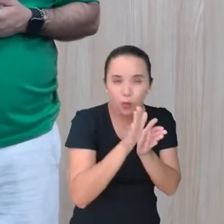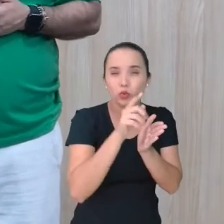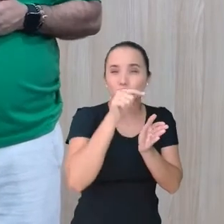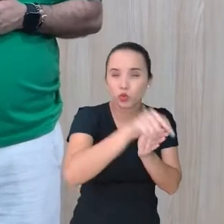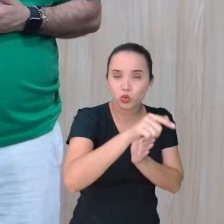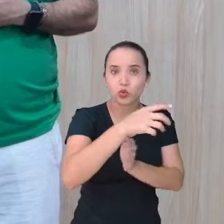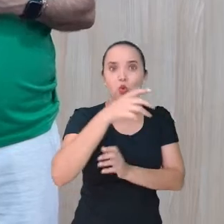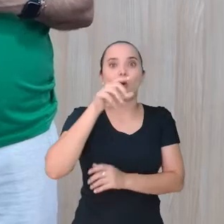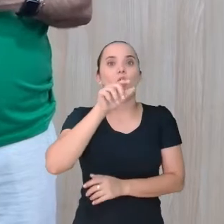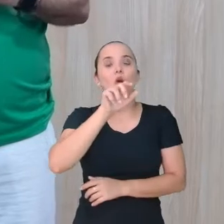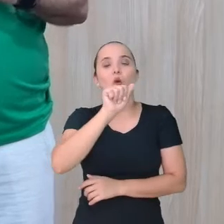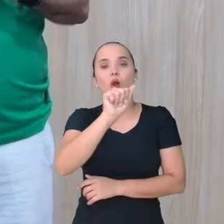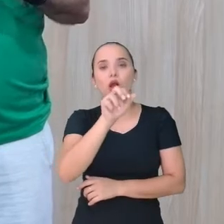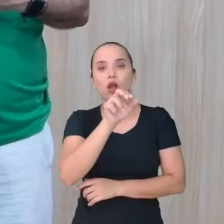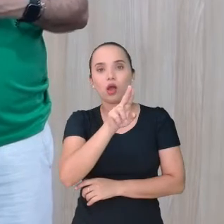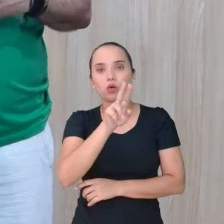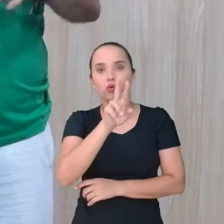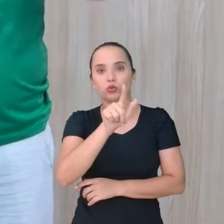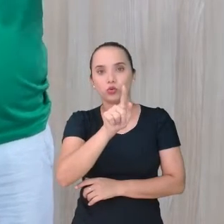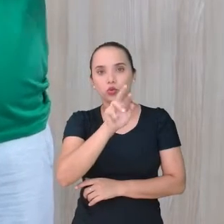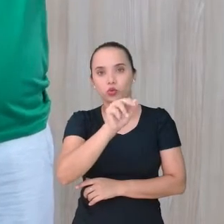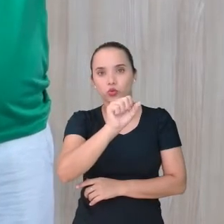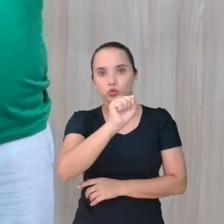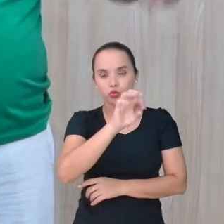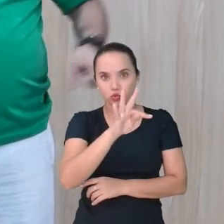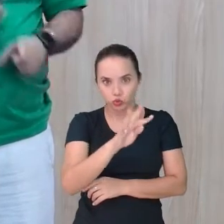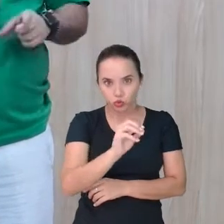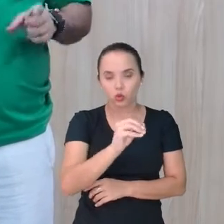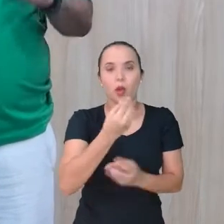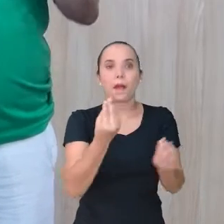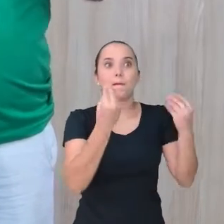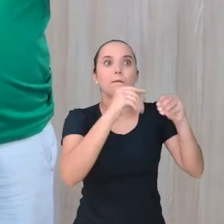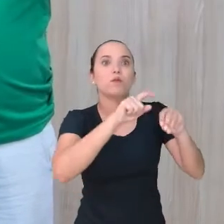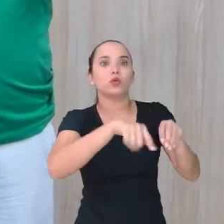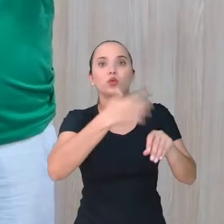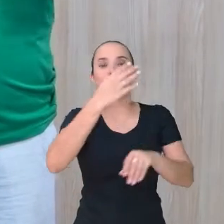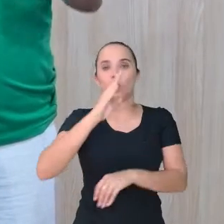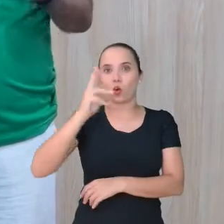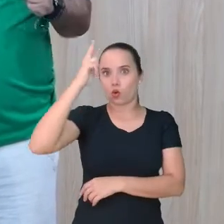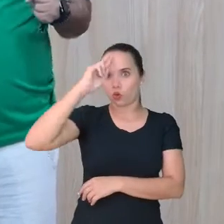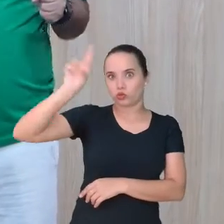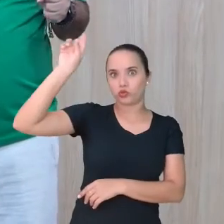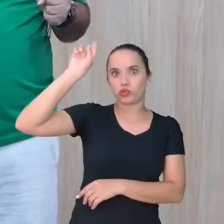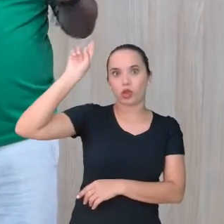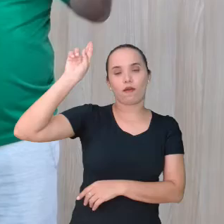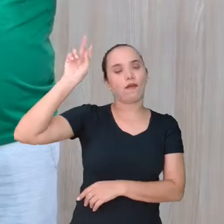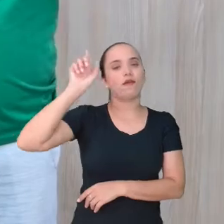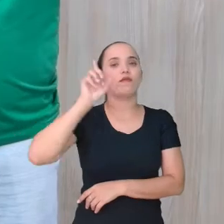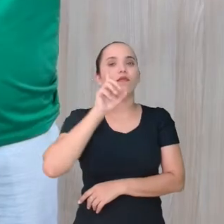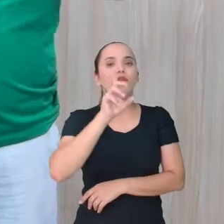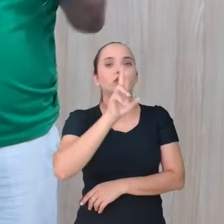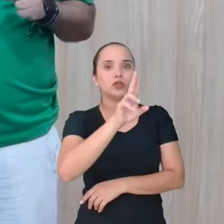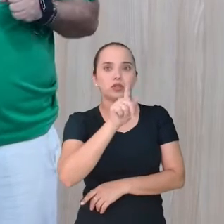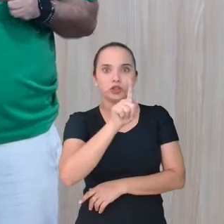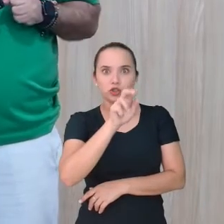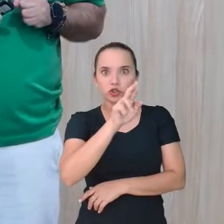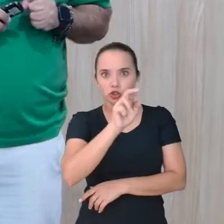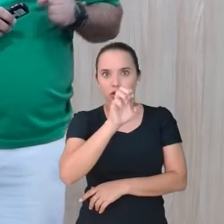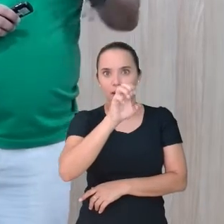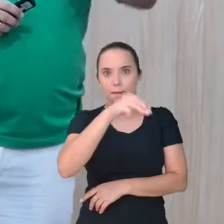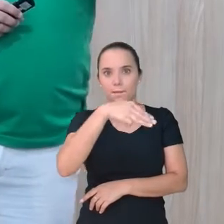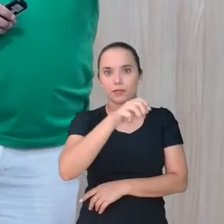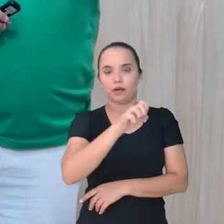colocado um chefe, né, germânico, e na região outros povos foram chegando e formando ali